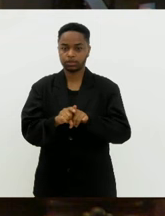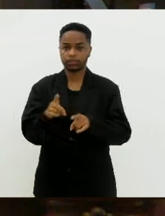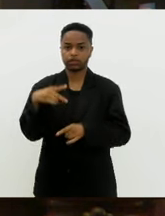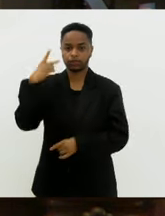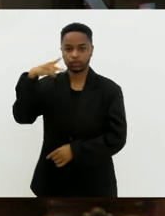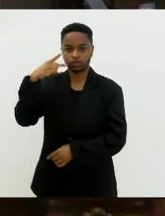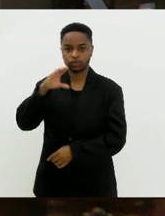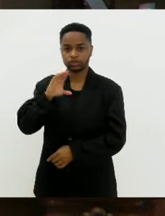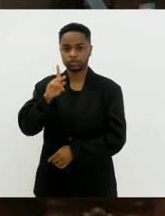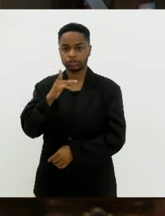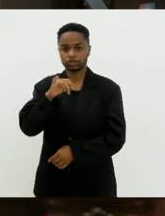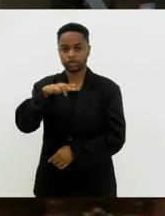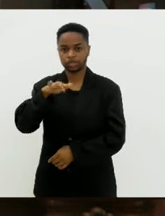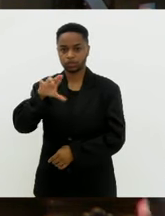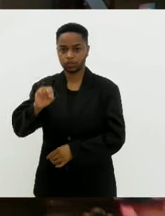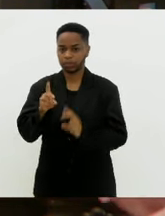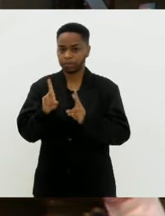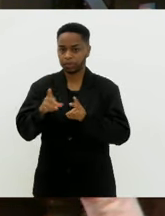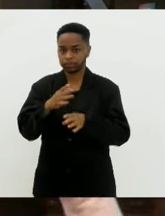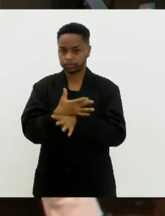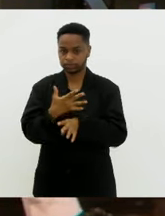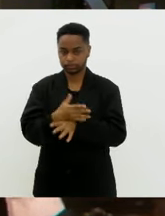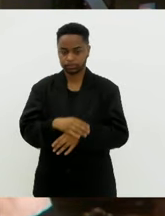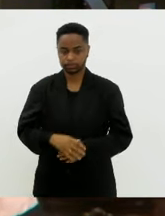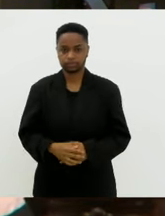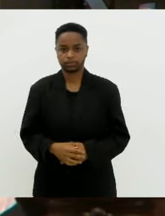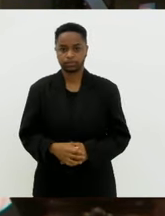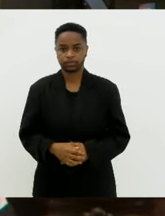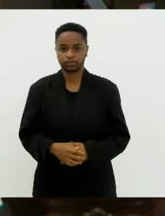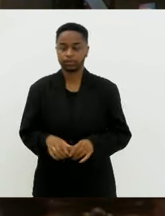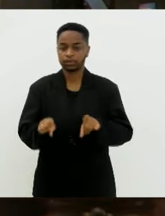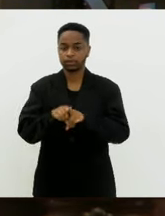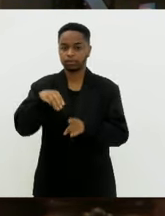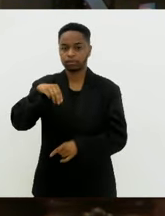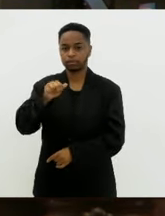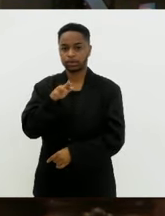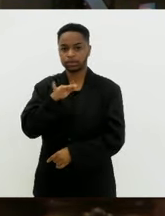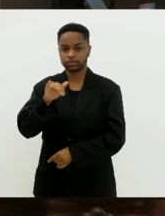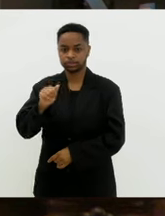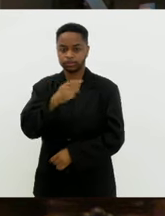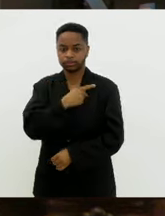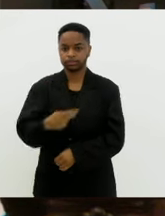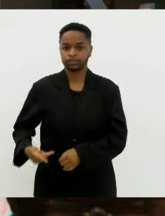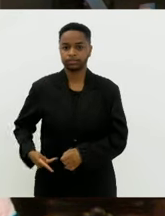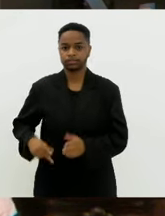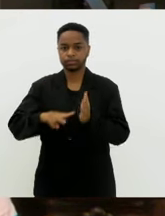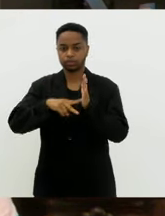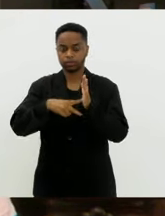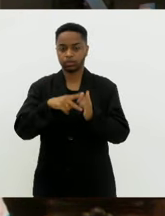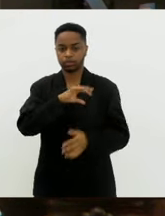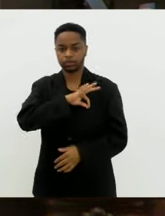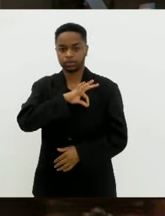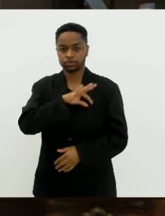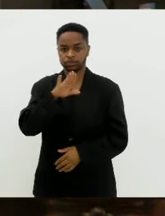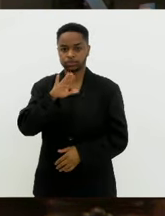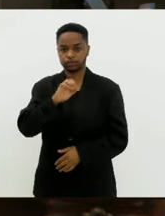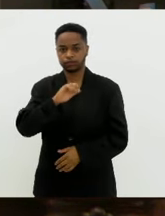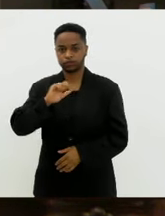Grandão, também de Caxias, e de Márcia Bezerra, presidente dos Sindicatos Policiais Civis do Rio de